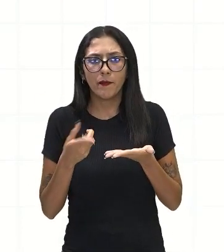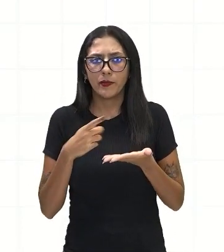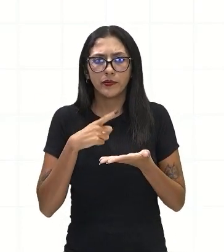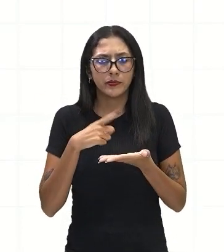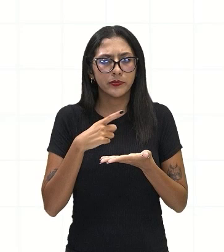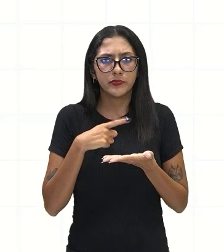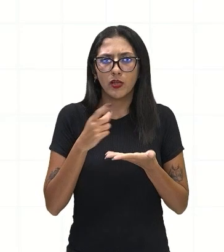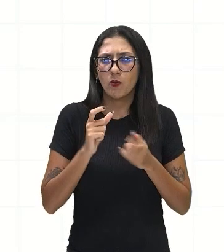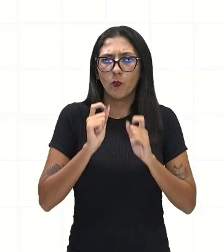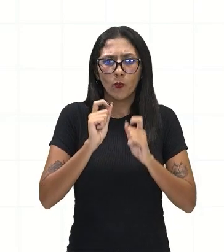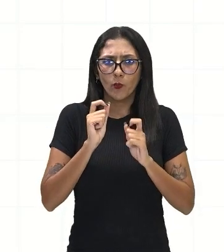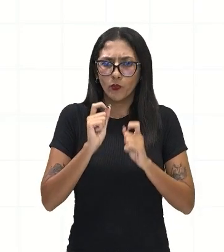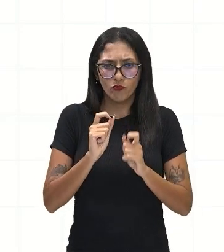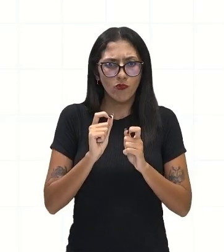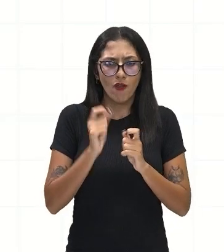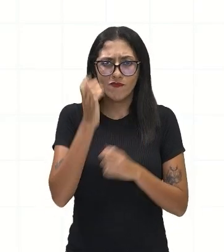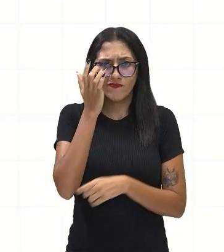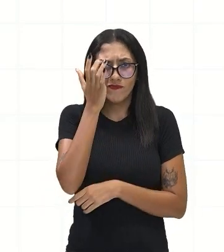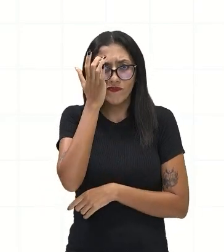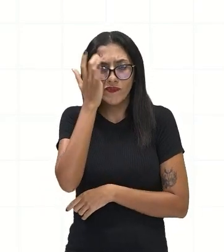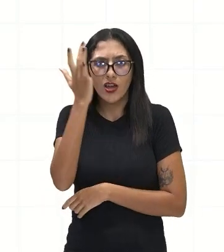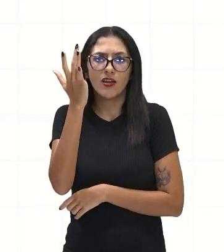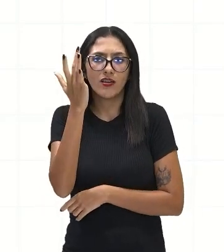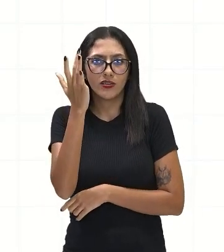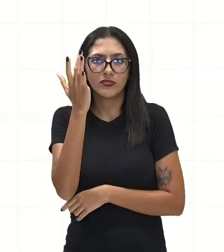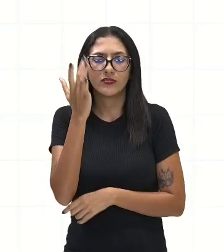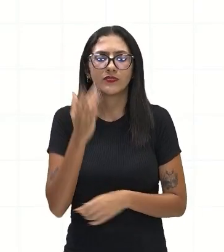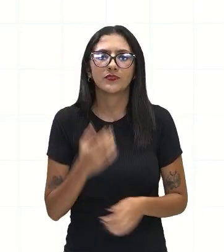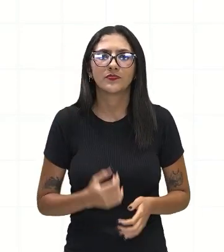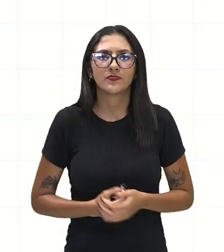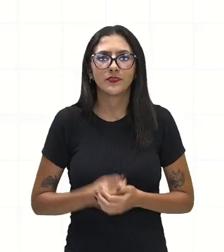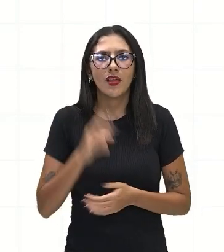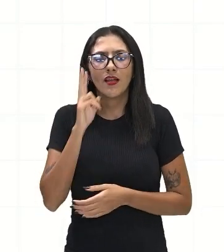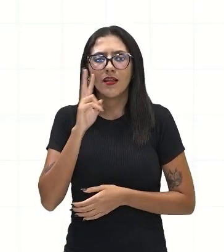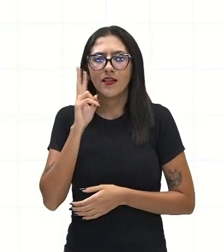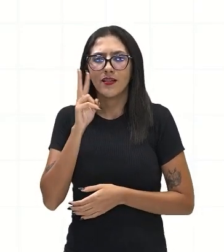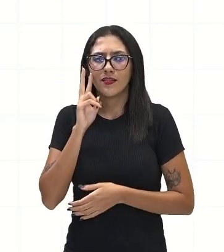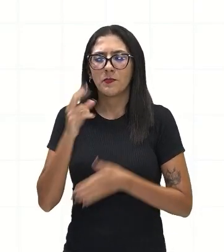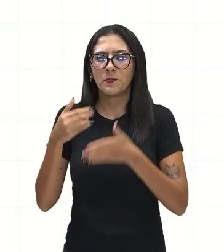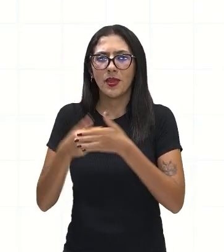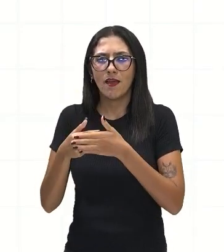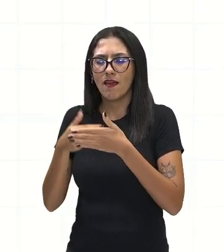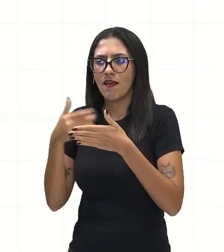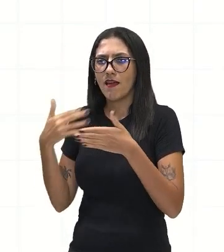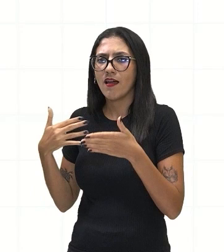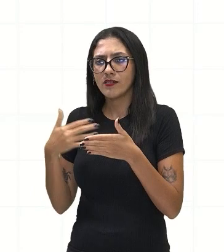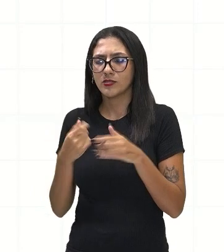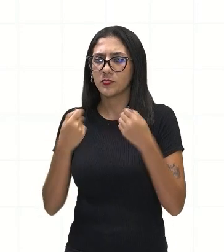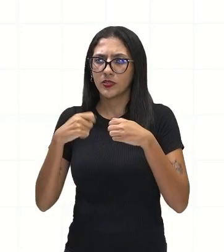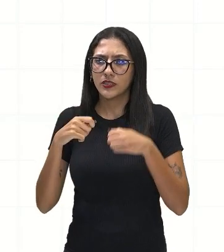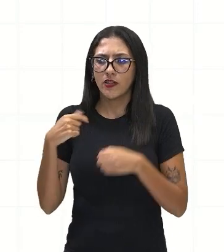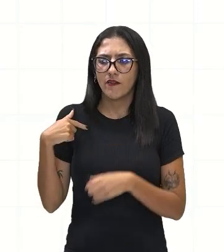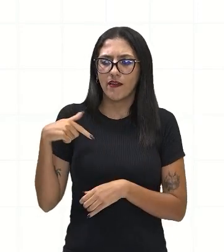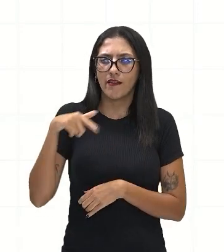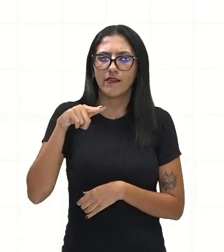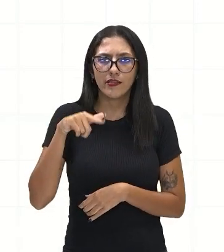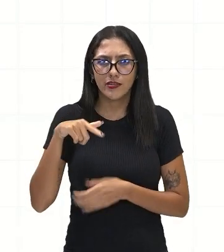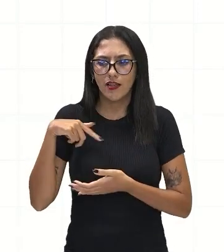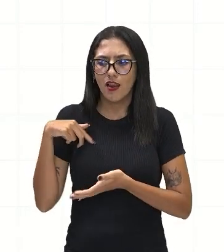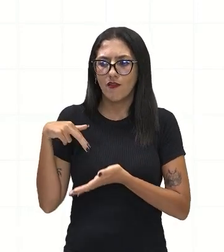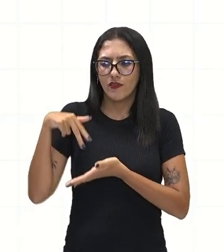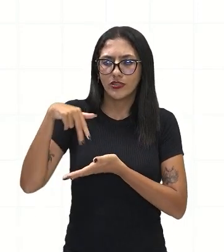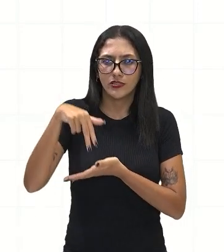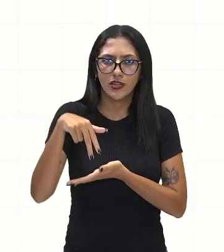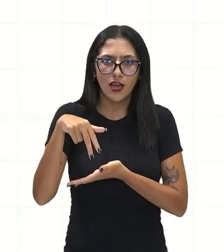Preste atenção, a tarefa que antes, né, exigia uma certa movimentação para que ele fosse trocar de um canal